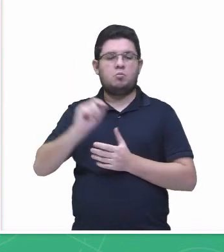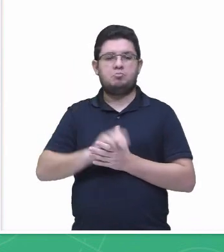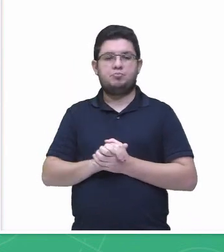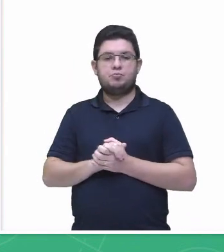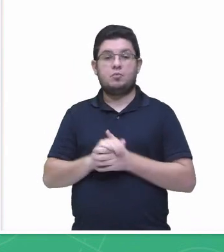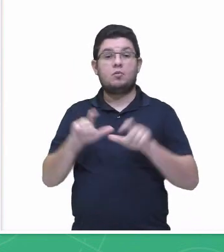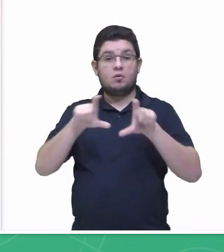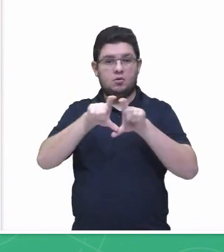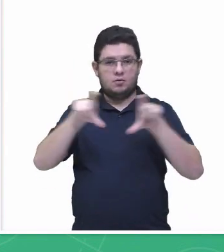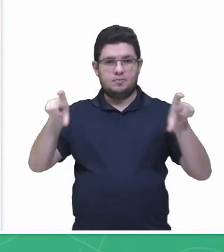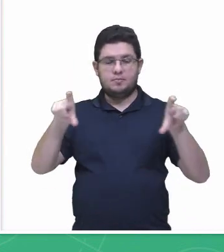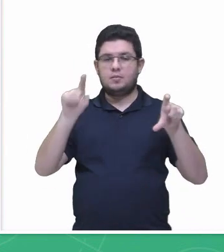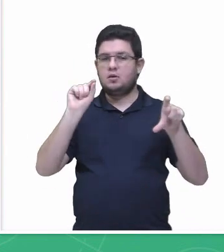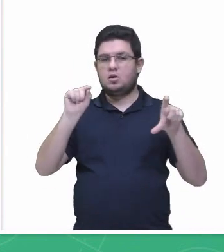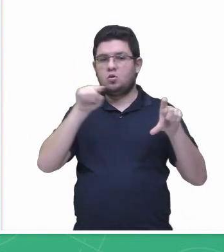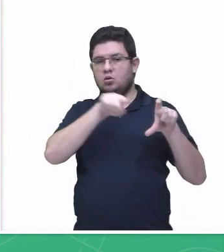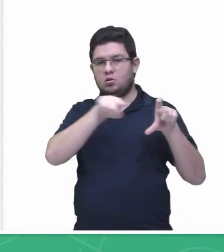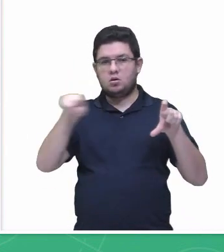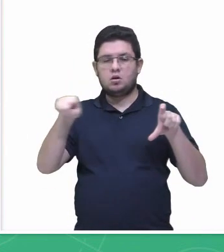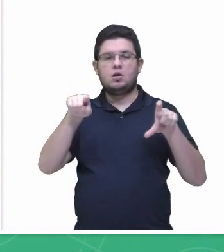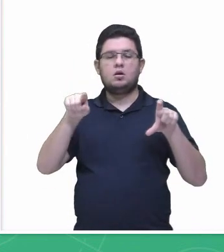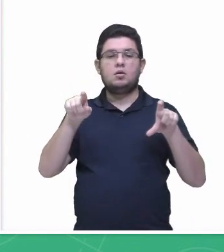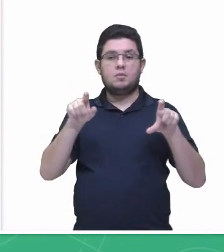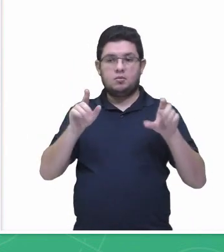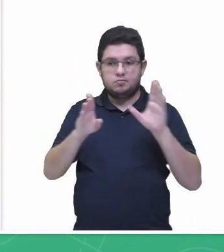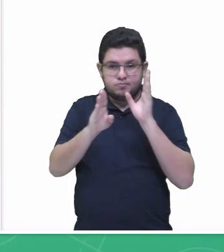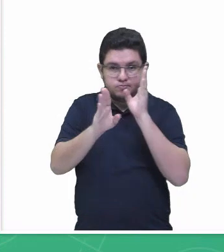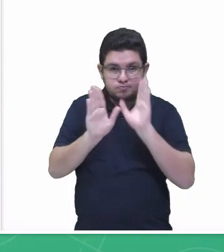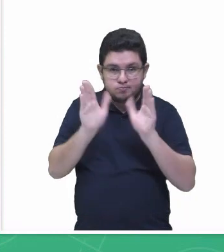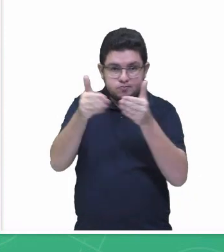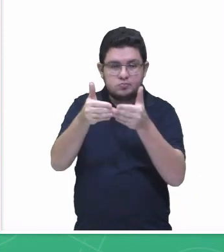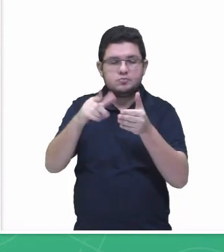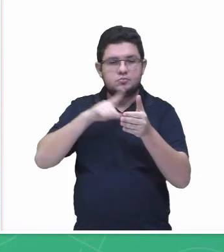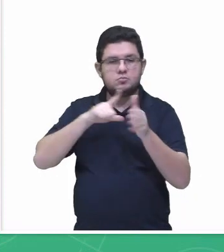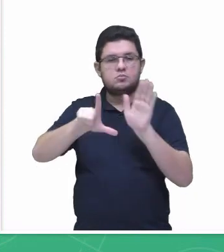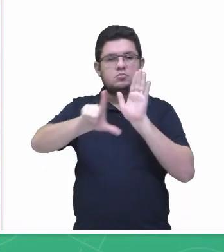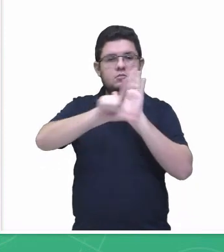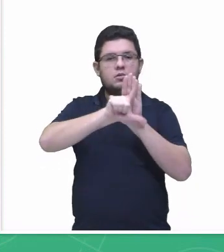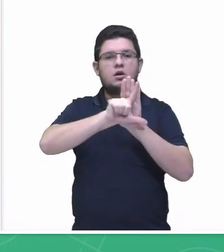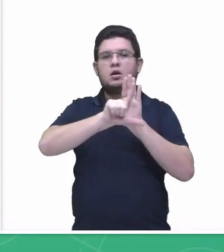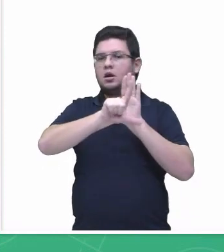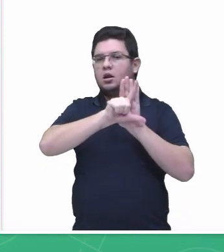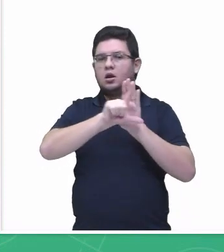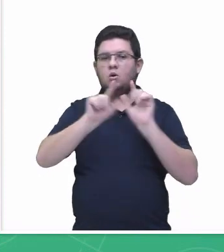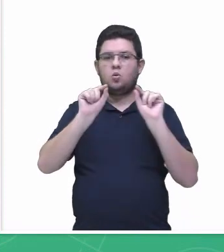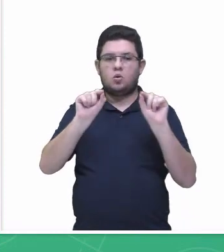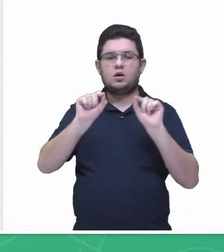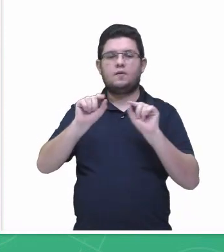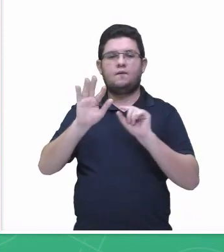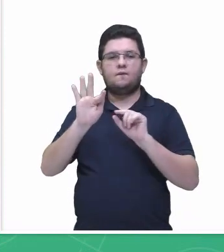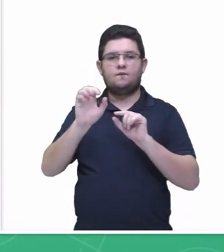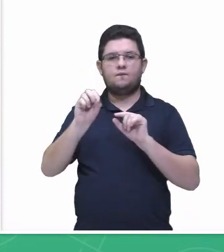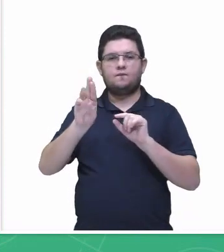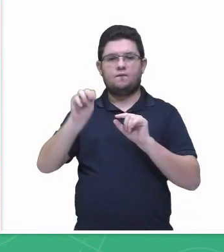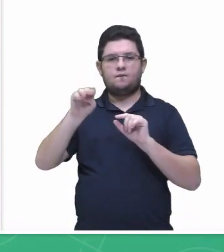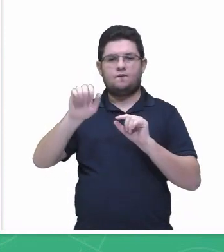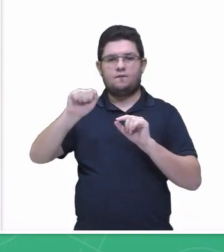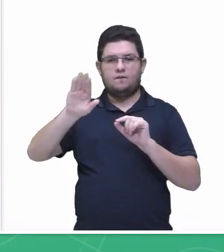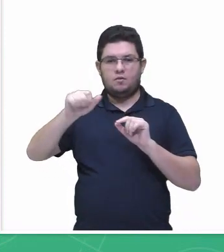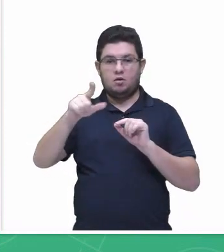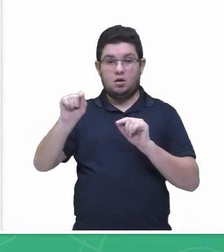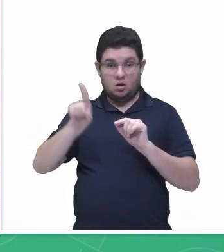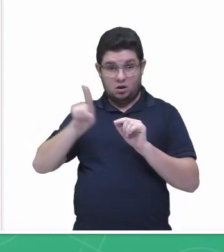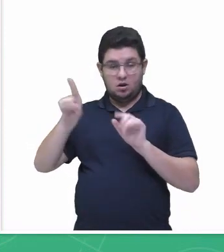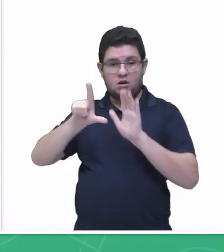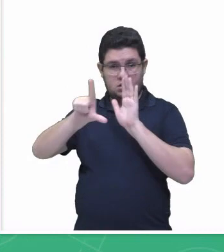você determinar os seus elementos, ela depende de uma lei de formação. E nesse caso aqui, é 4i menos